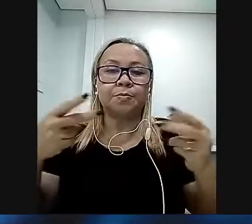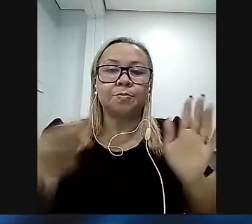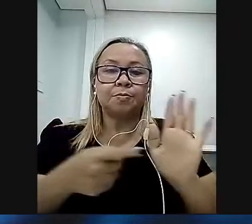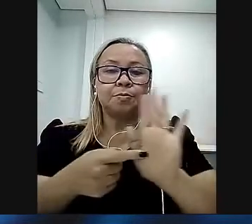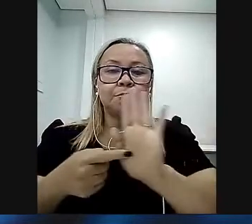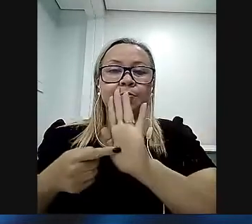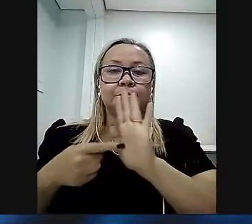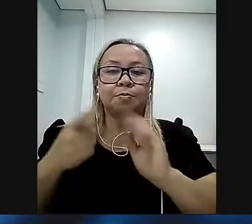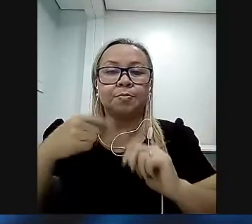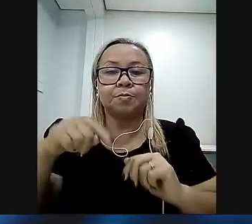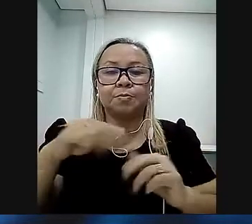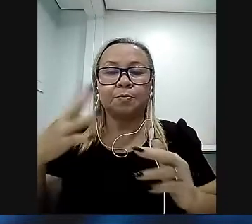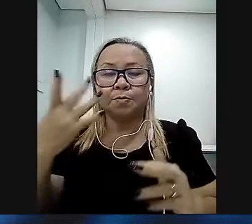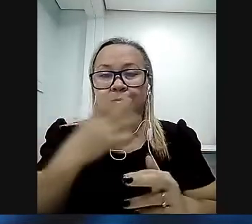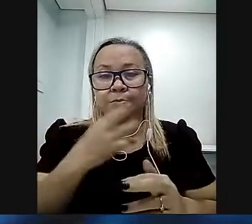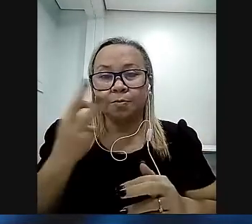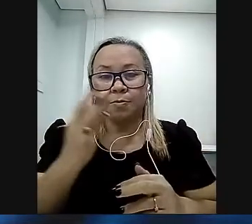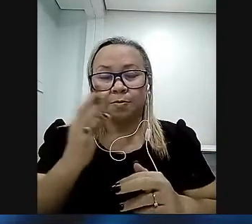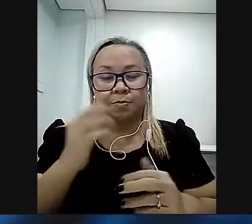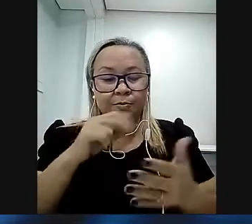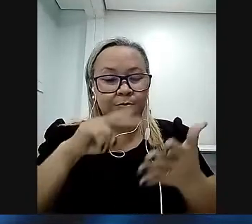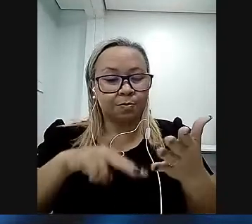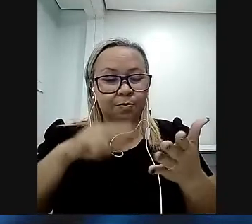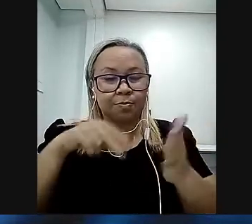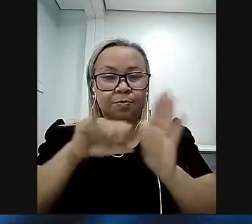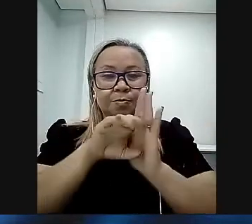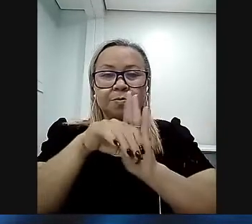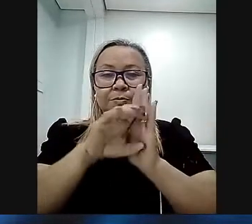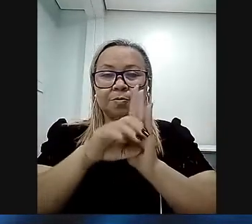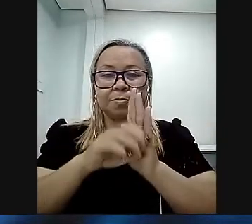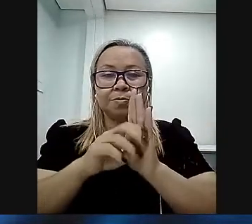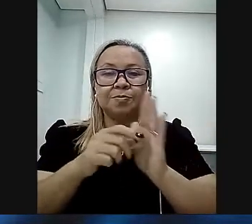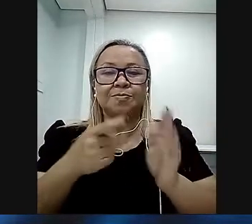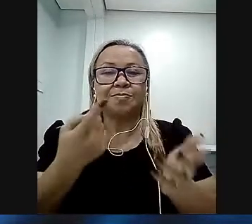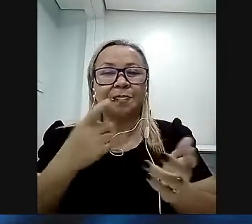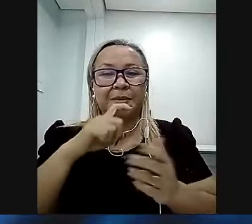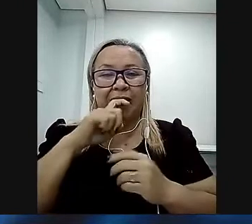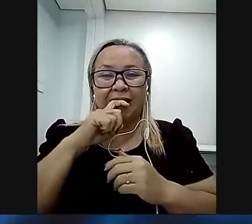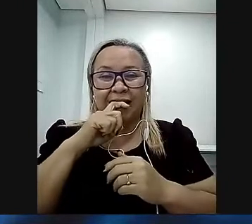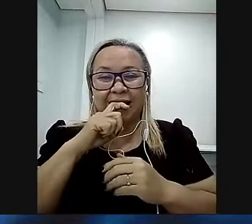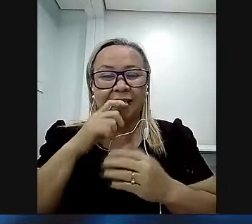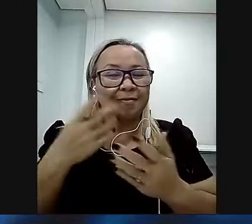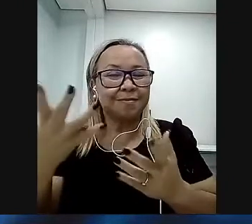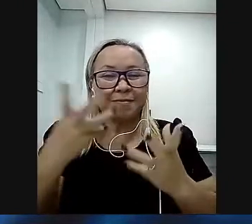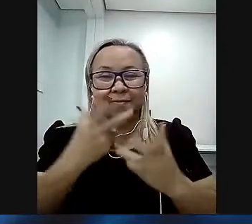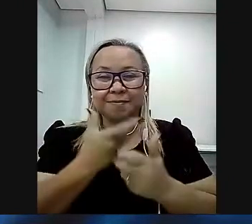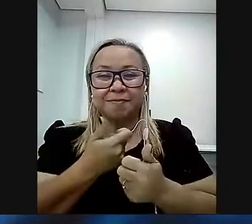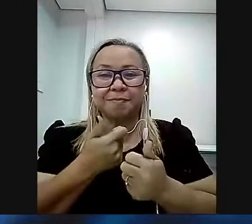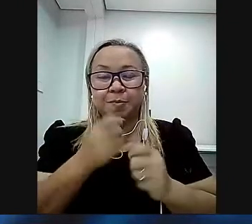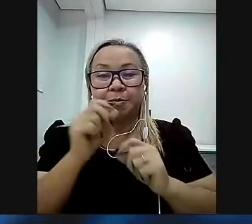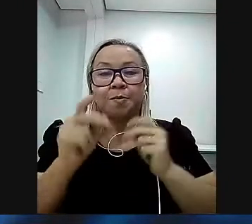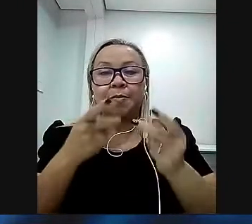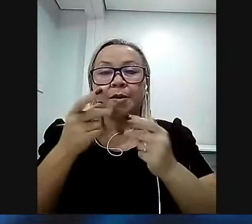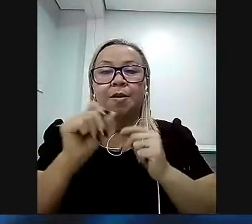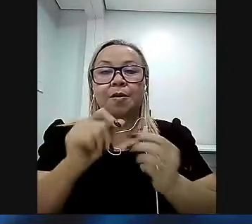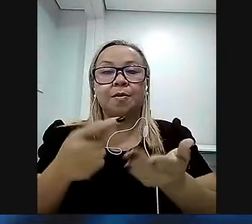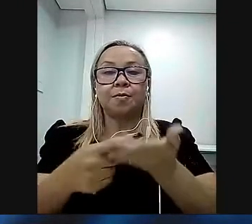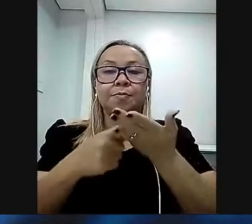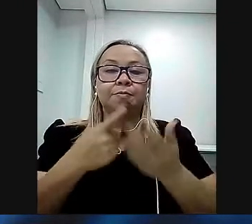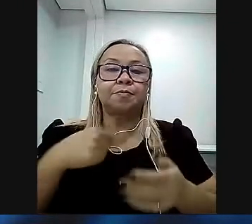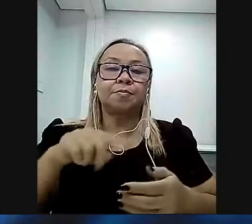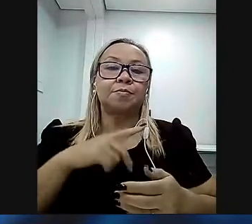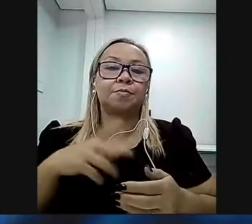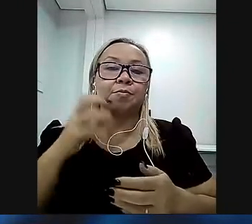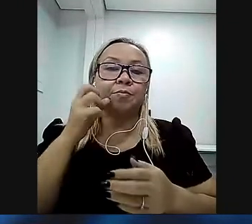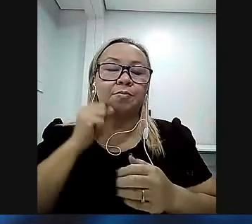trajetória belíssima, que eu acabei de ler aqui, um currículo invejável, maravilhoso. E falar também que você é o convidado do nosso patrocinador, do